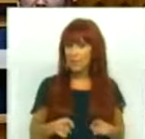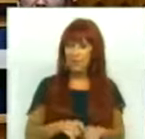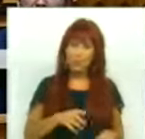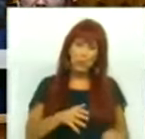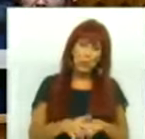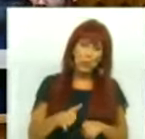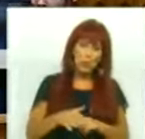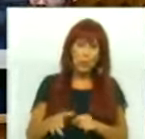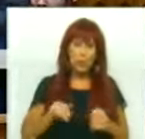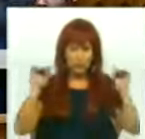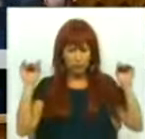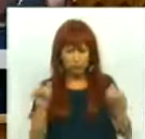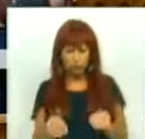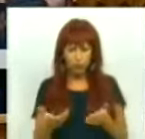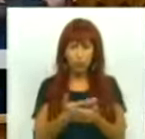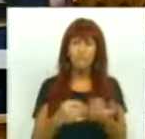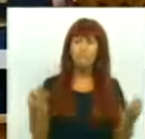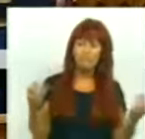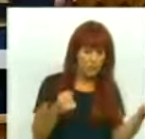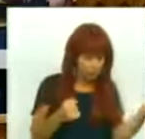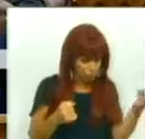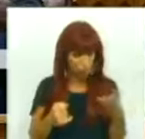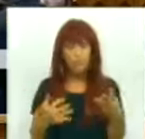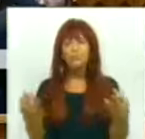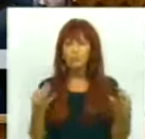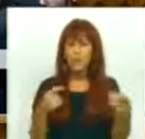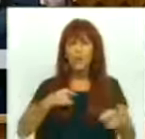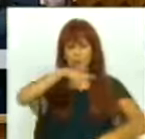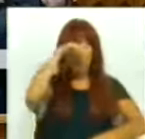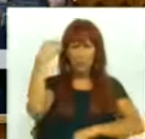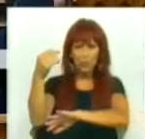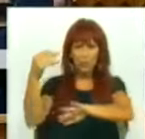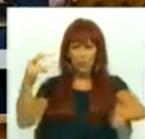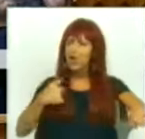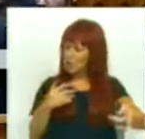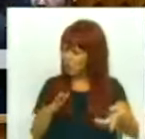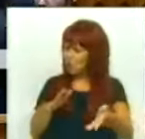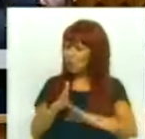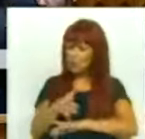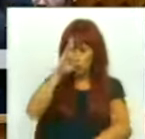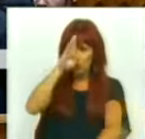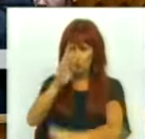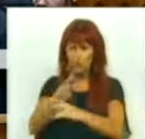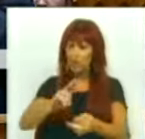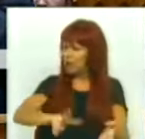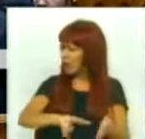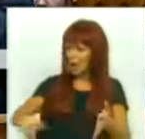terem implicações na recessão da economia, não obstante todos esses fatores de dificuldade, continuamos